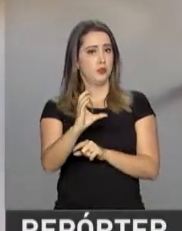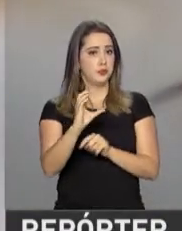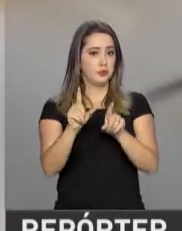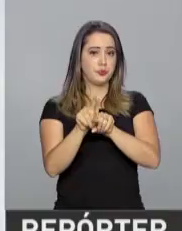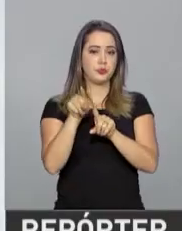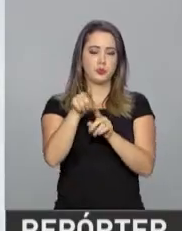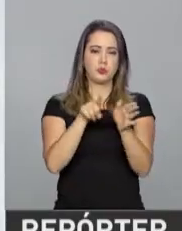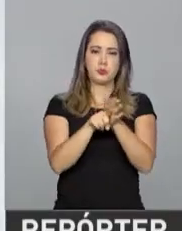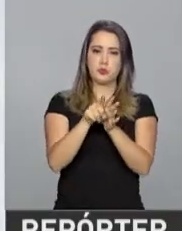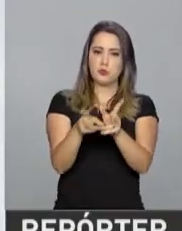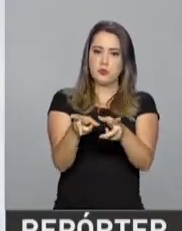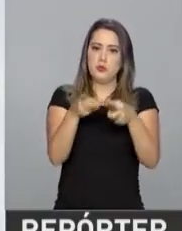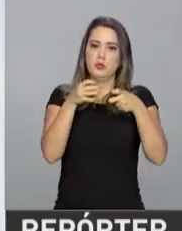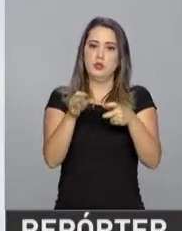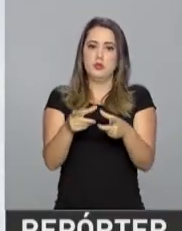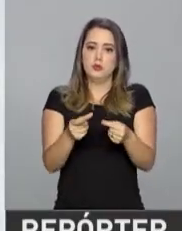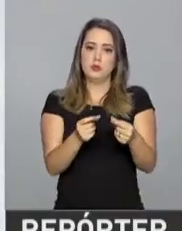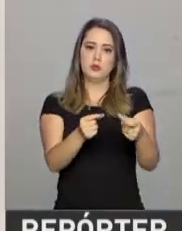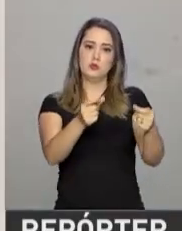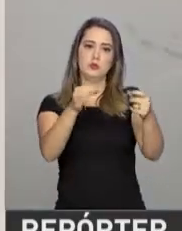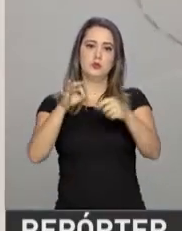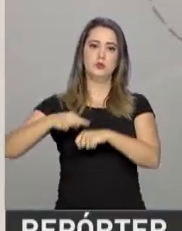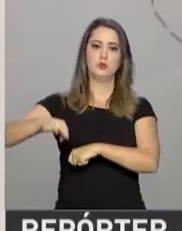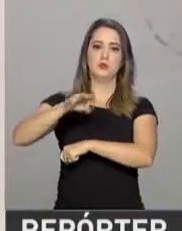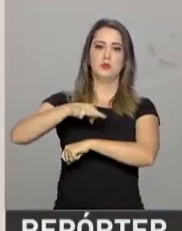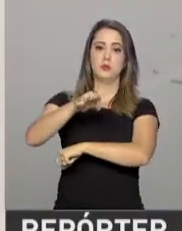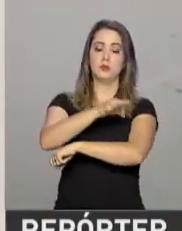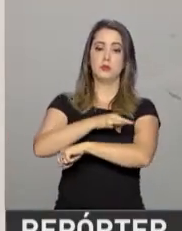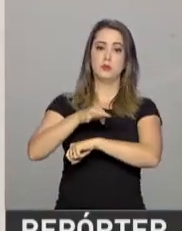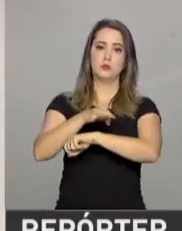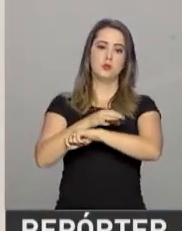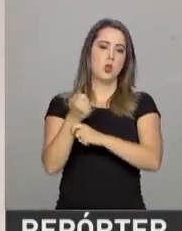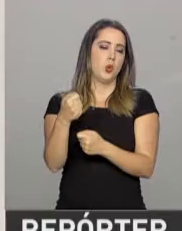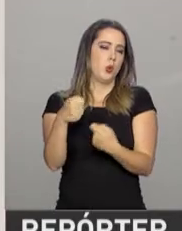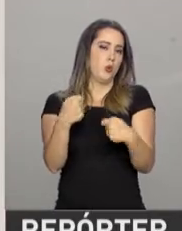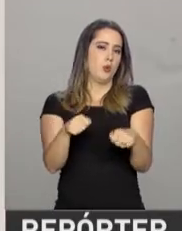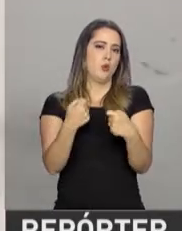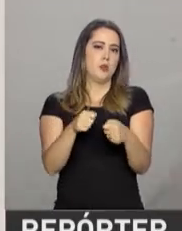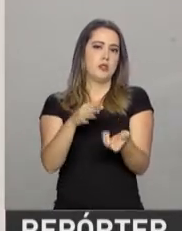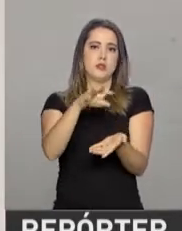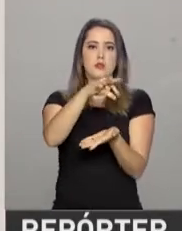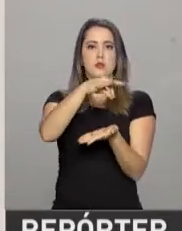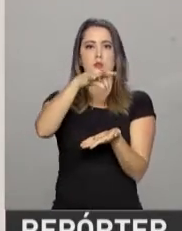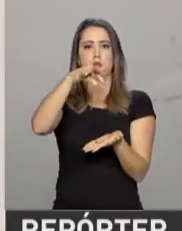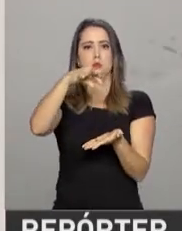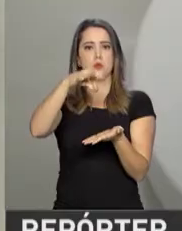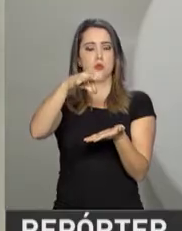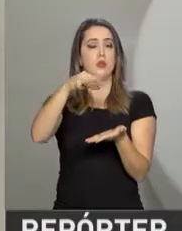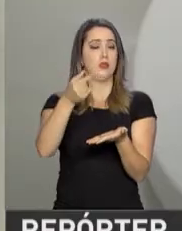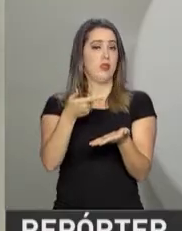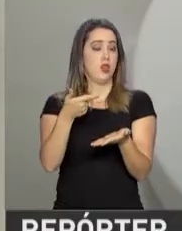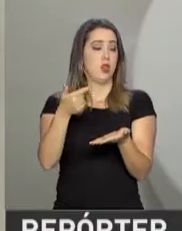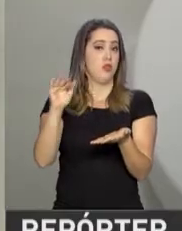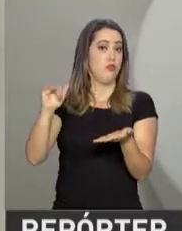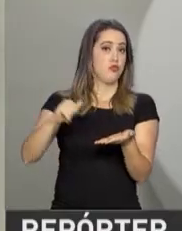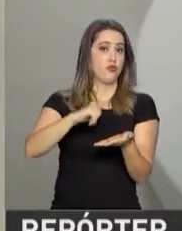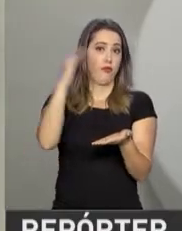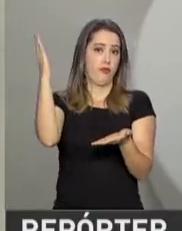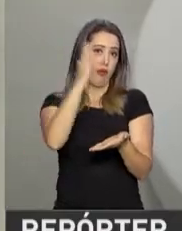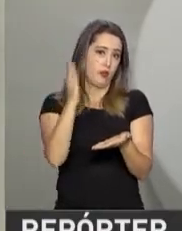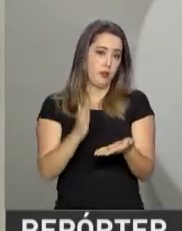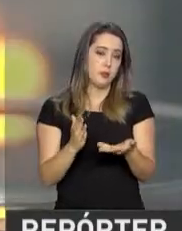vírus da dengue que chico guri mosquitos aedes aegypti dispensa o uso de reagentes importados baseada num método